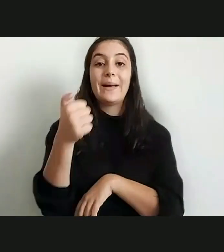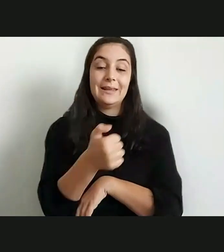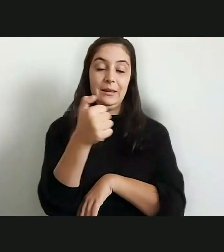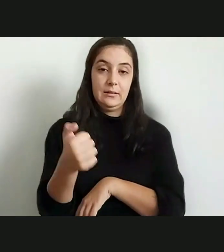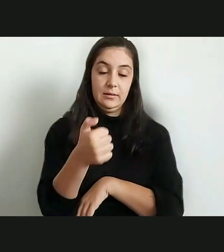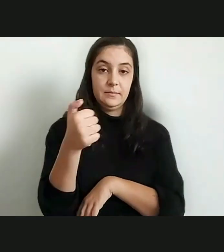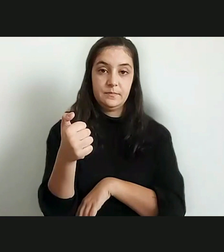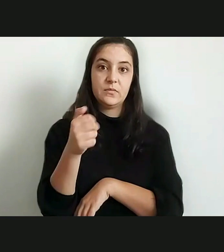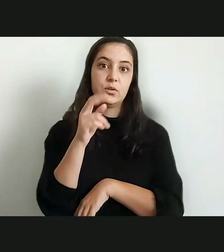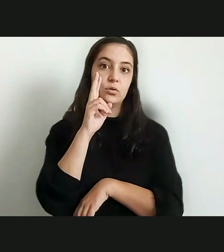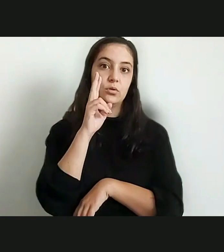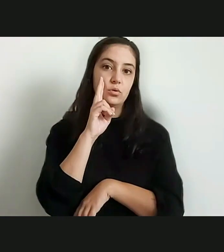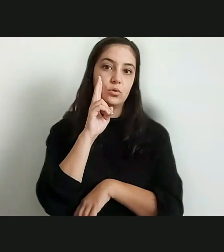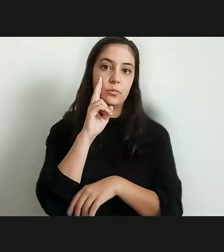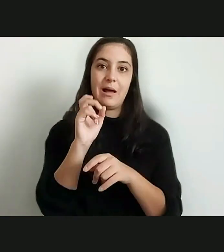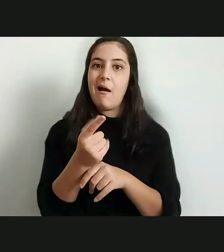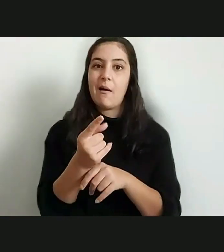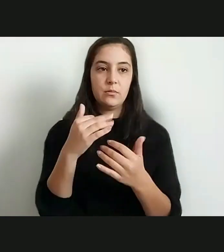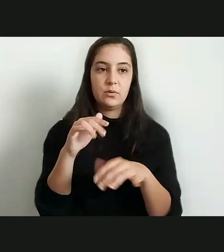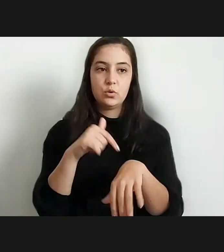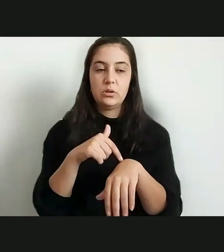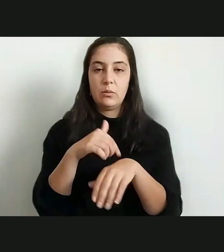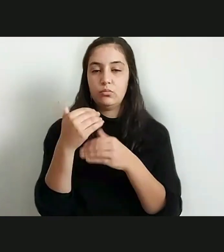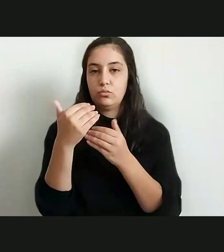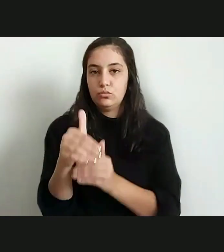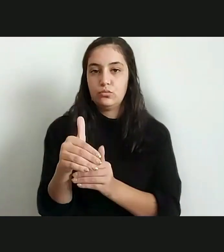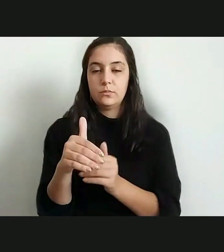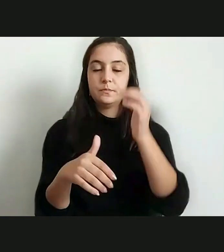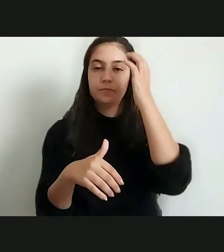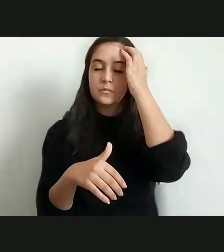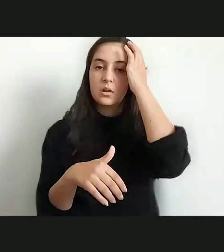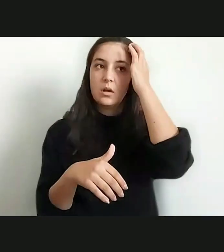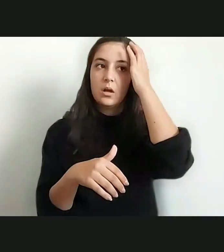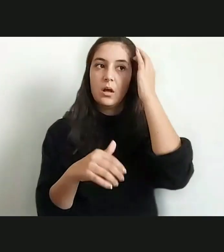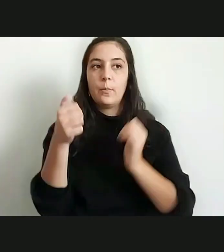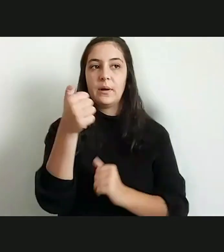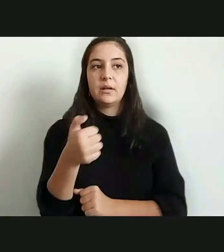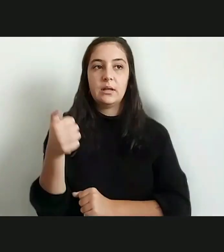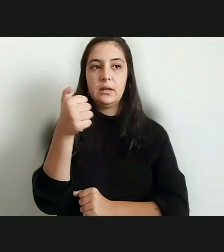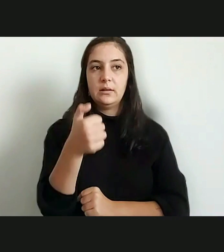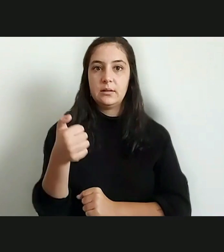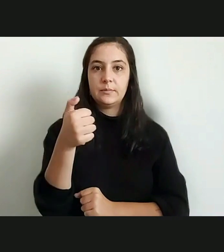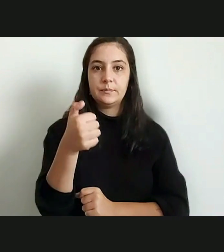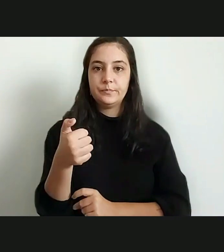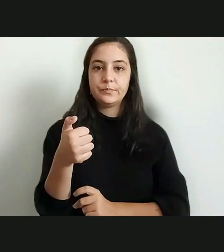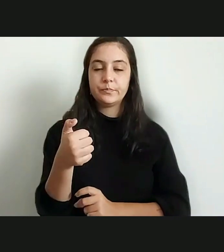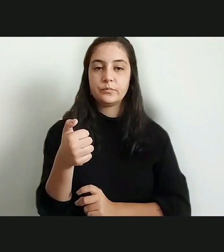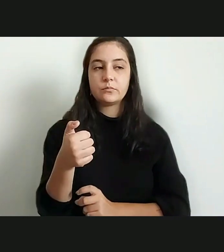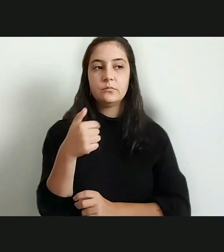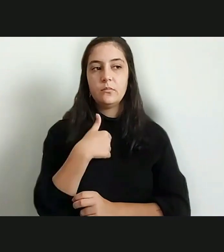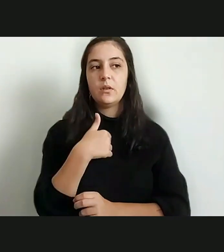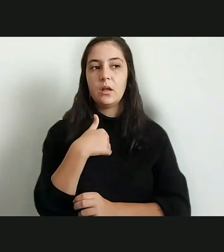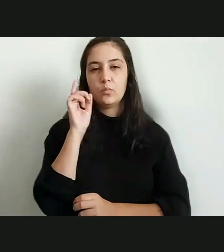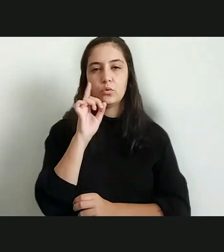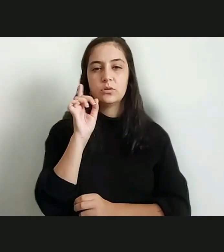e desculpem se estou a ser bastante rápido, mas eu sei que o tempo é limitado, há uma quinta condição que é, para mim, também muito relevante,